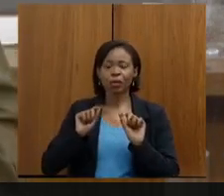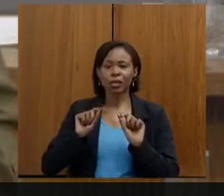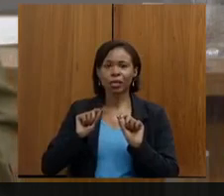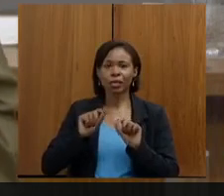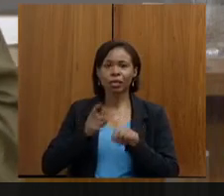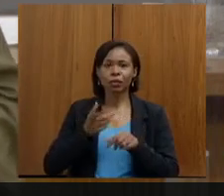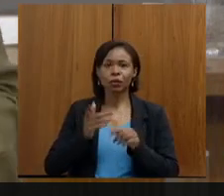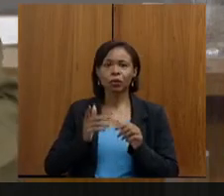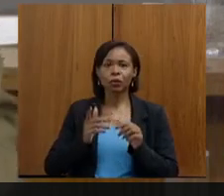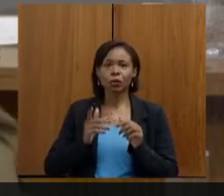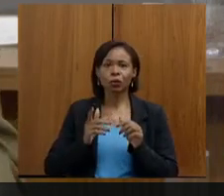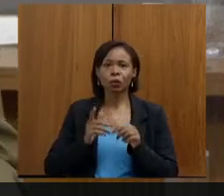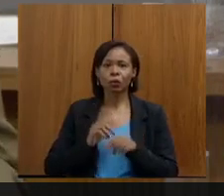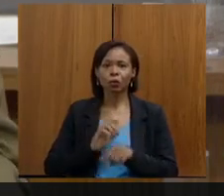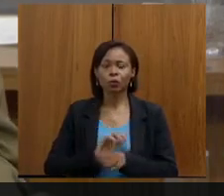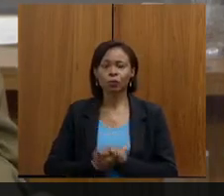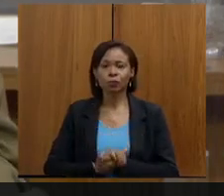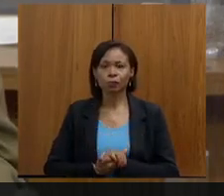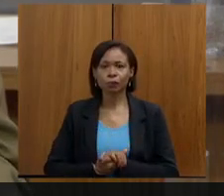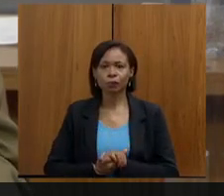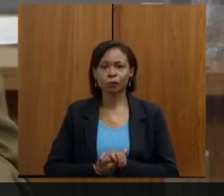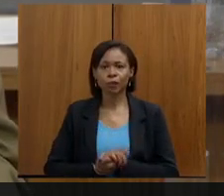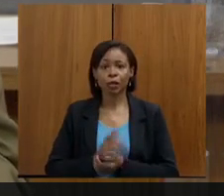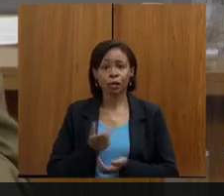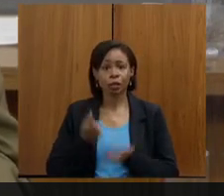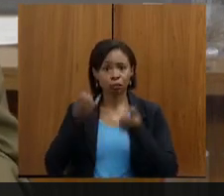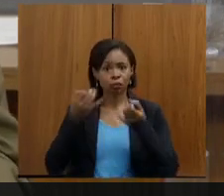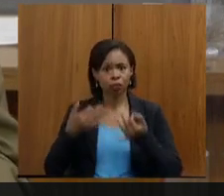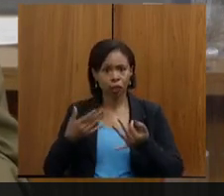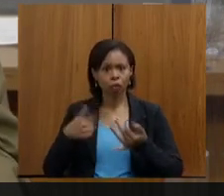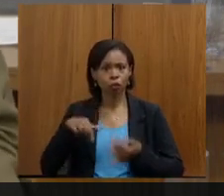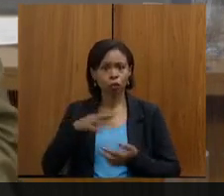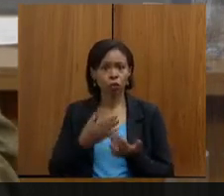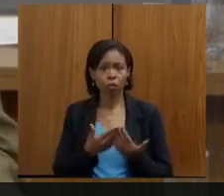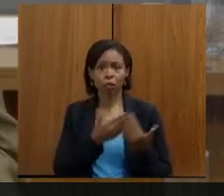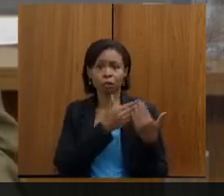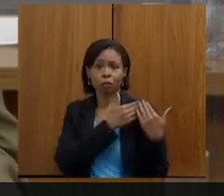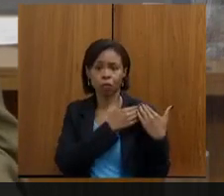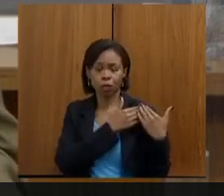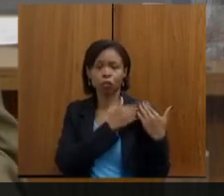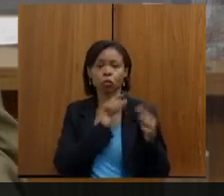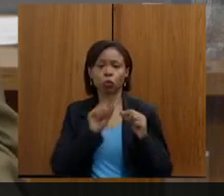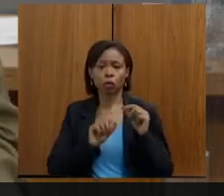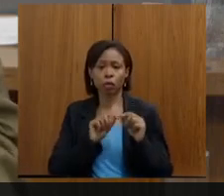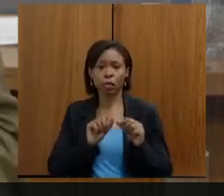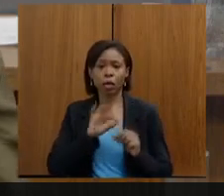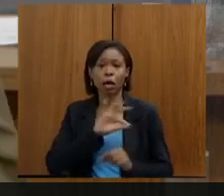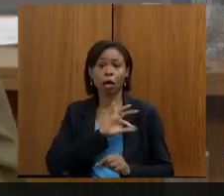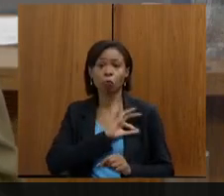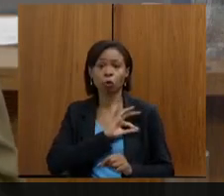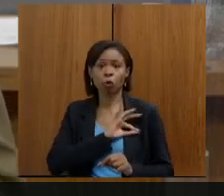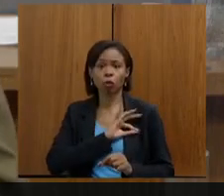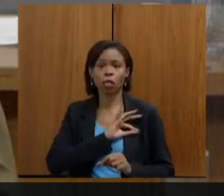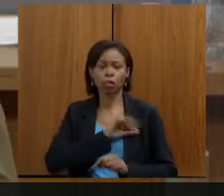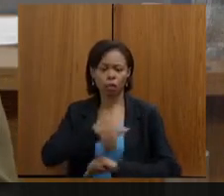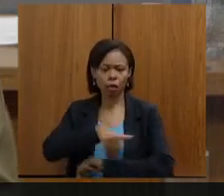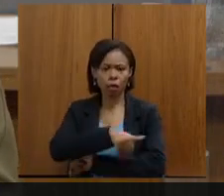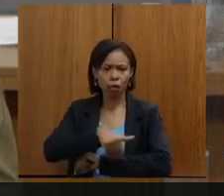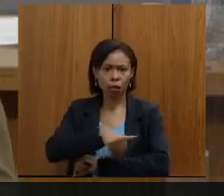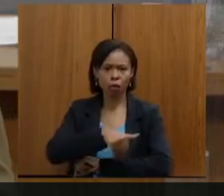previsão legal aí dá não poderia deixar de falar da nossa missão é promover a polícia ostensiva EA preservação da ordem pública